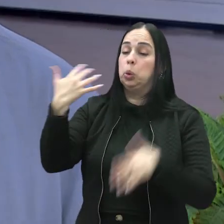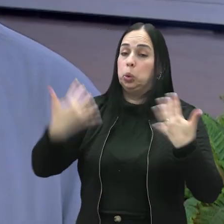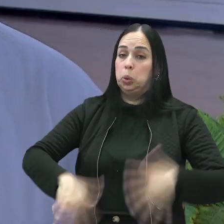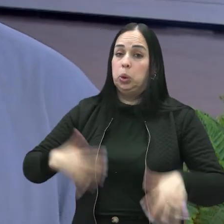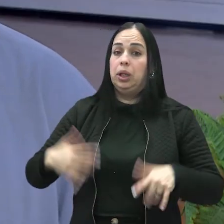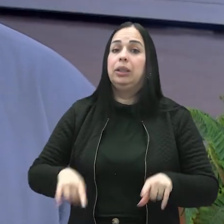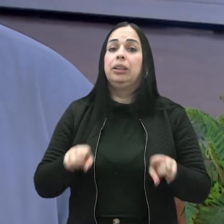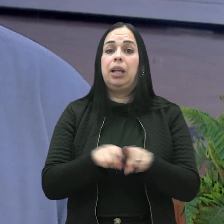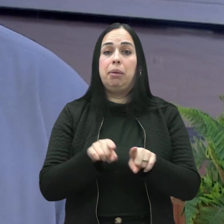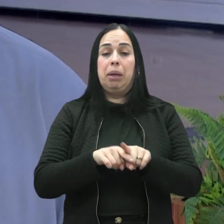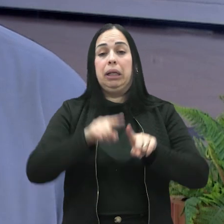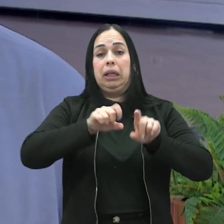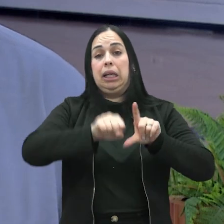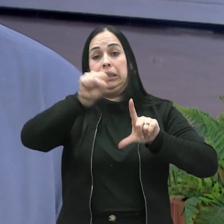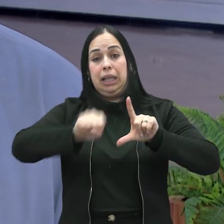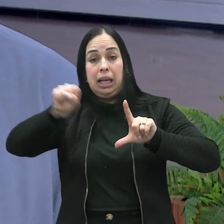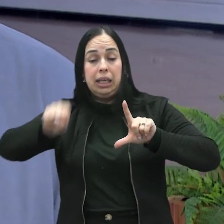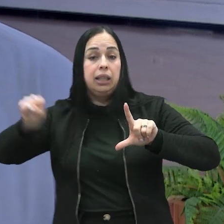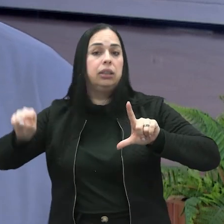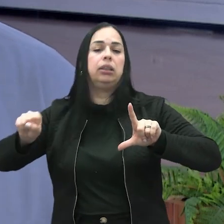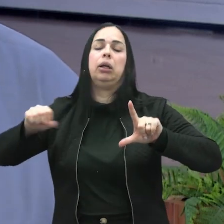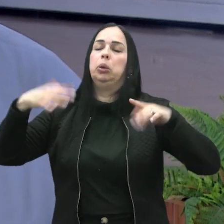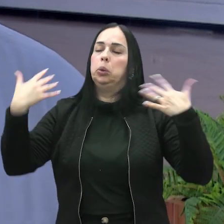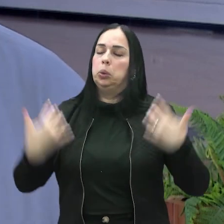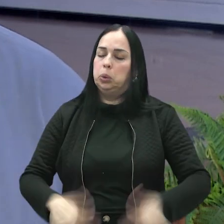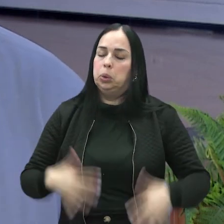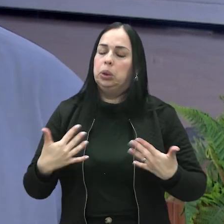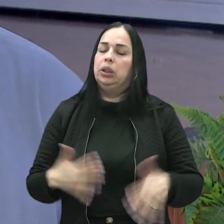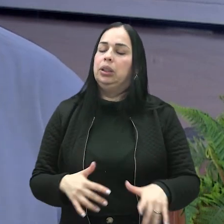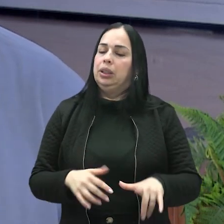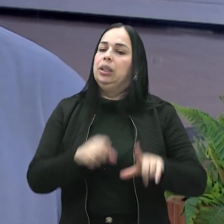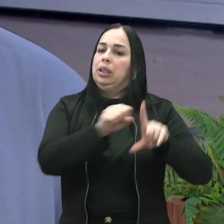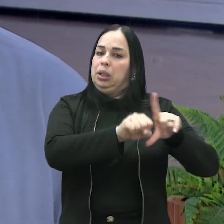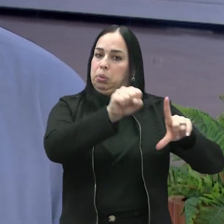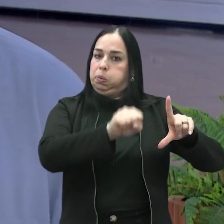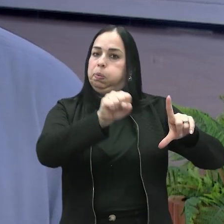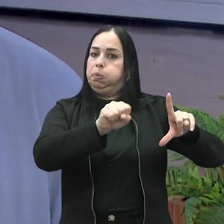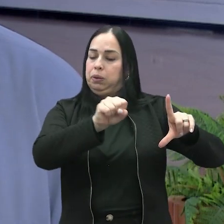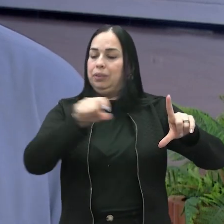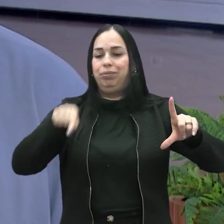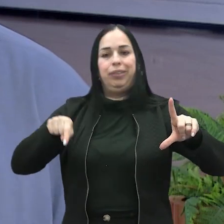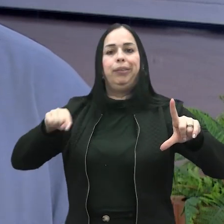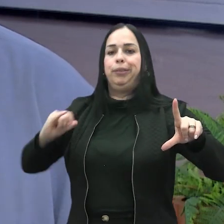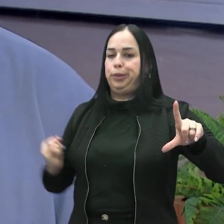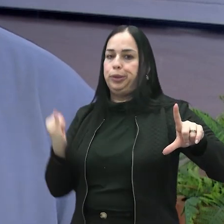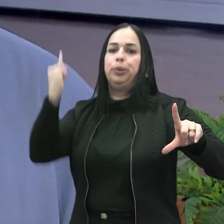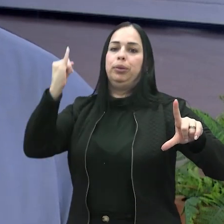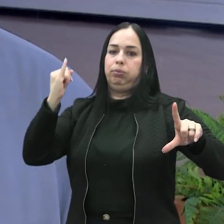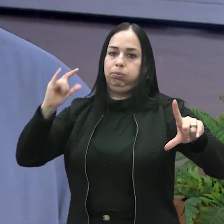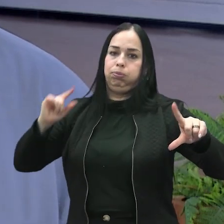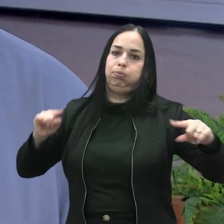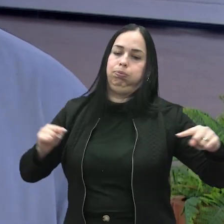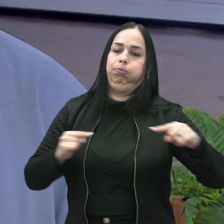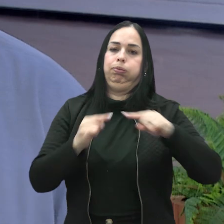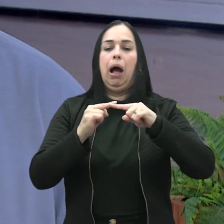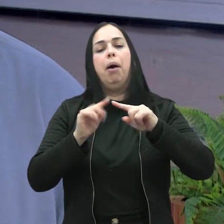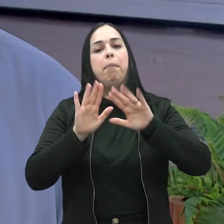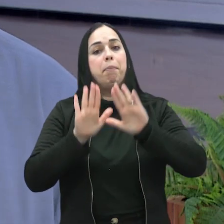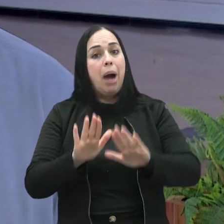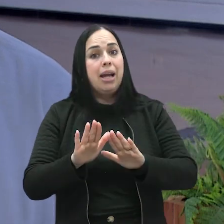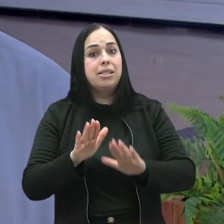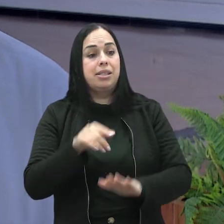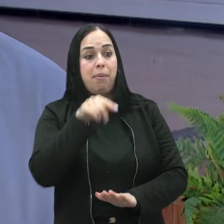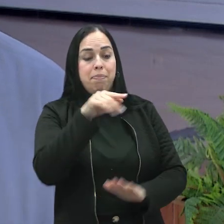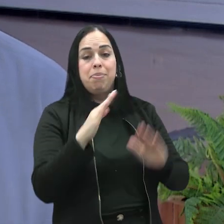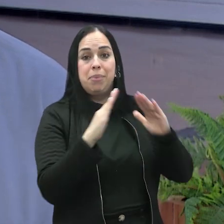alta, né? A Selic, sabe, está alta e tudo gira em torno da taxa Selic. E aí, então, esse do governo é uma